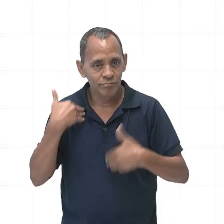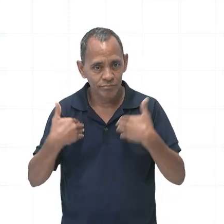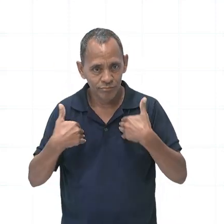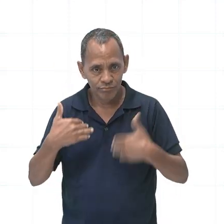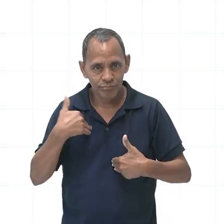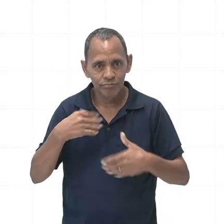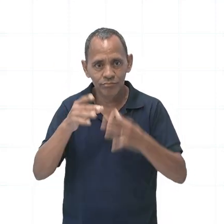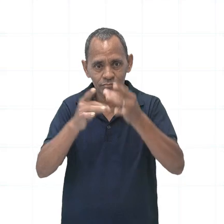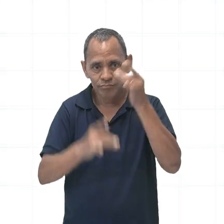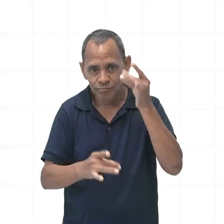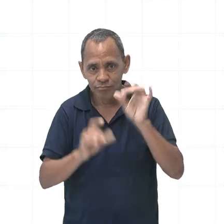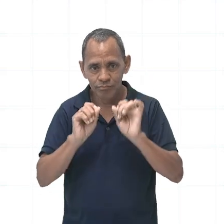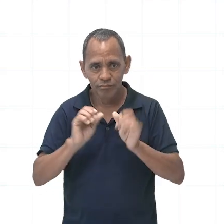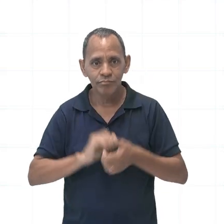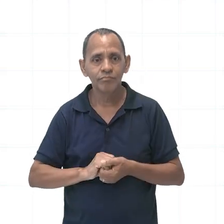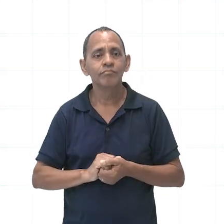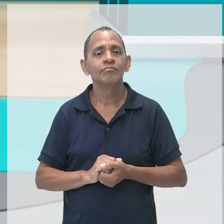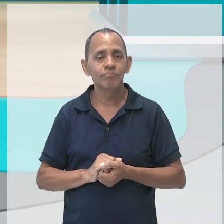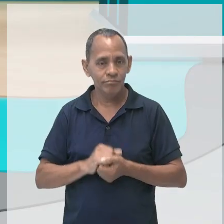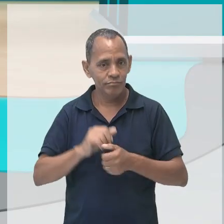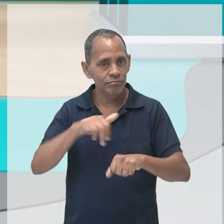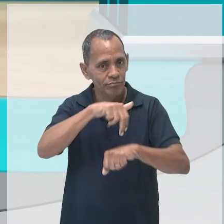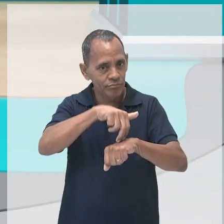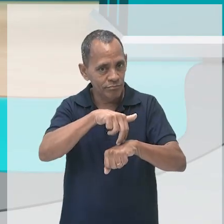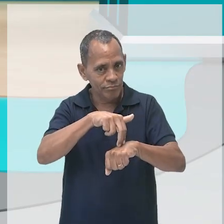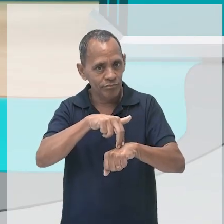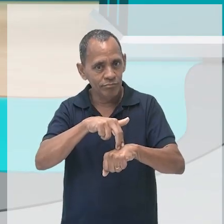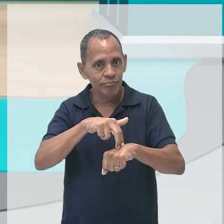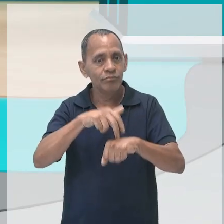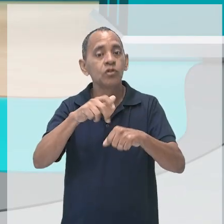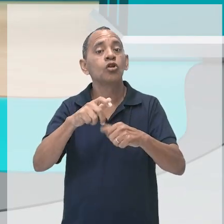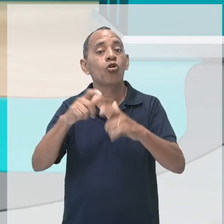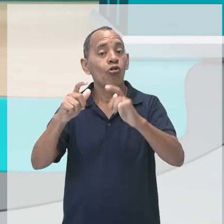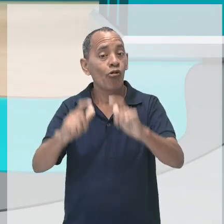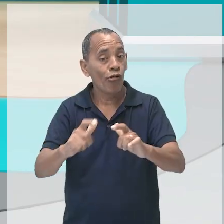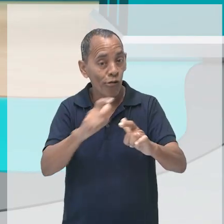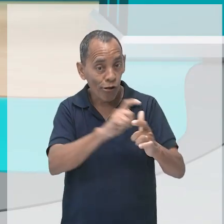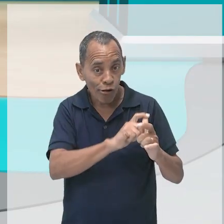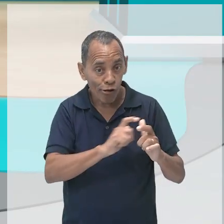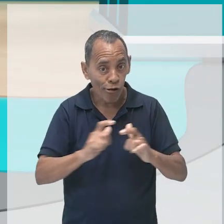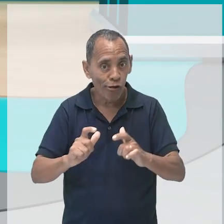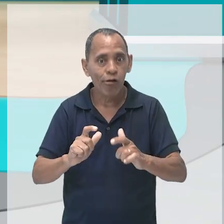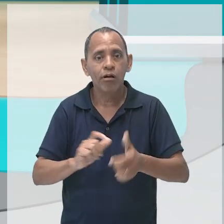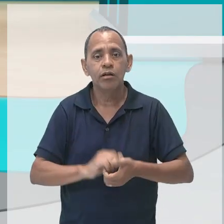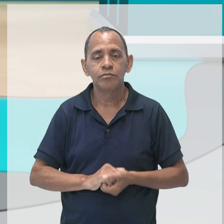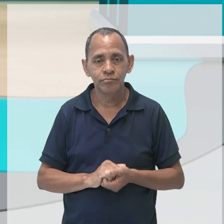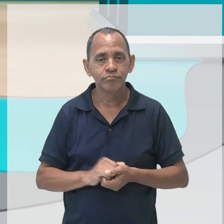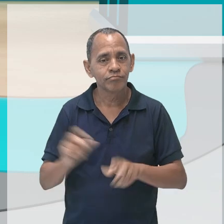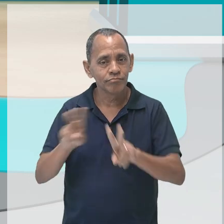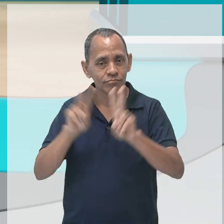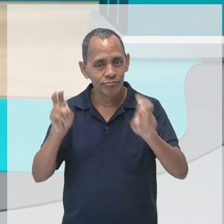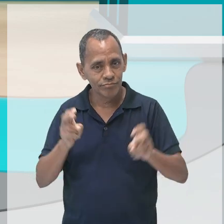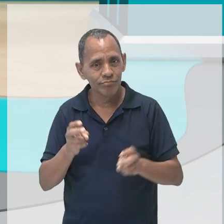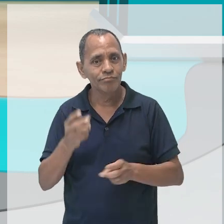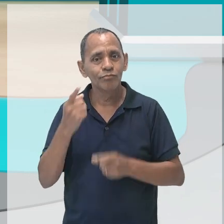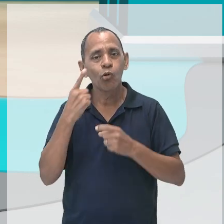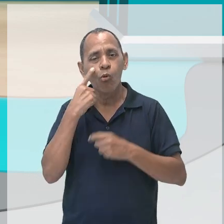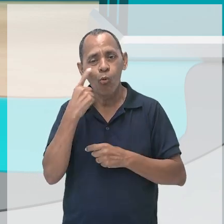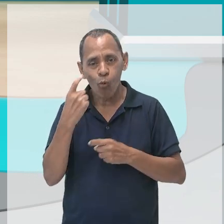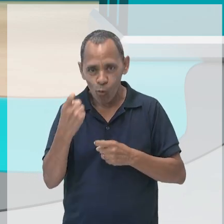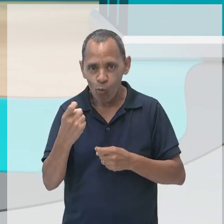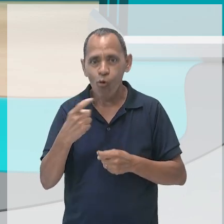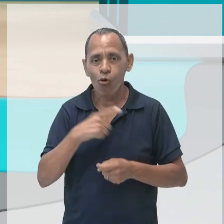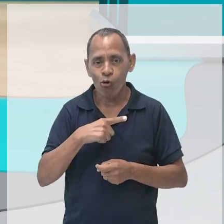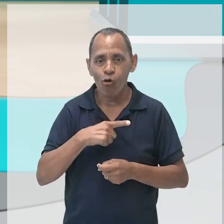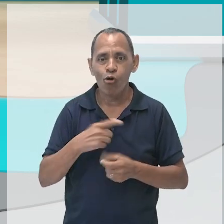detalhamento, ginástica localizada. Olha só que assunto bacana a gente vai ter hoje, a gente já sabe aqui que vai ter